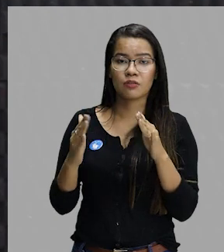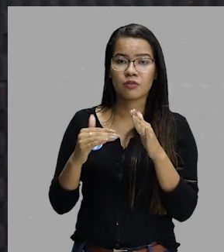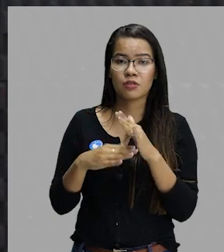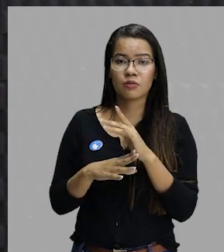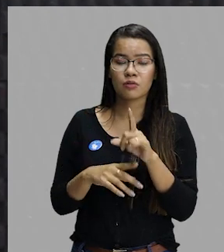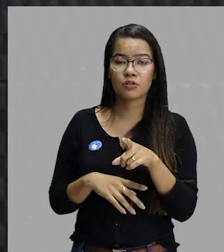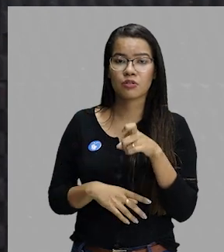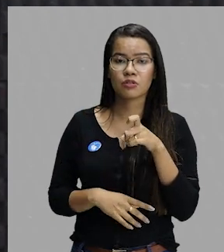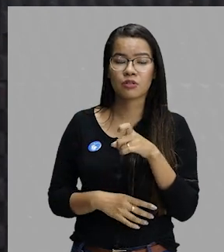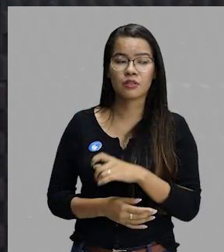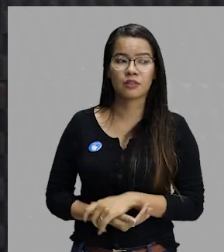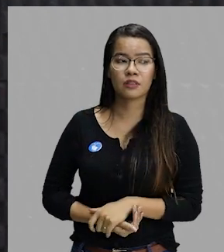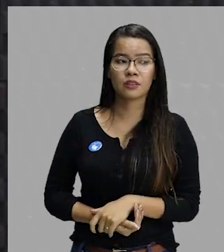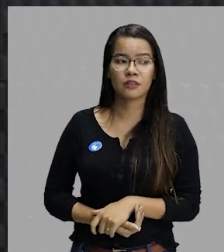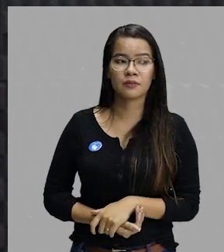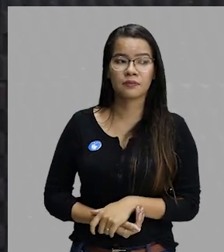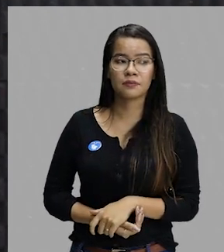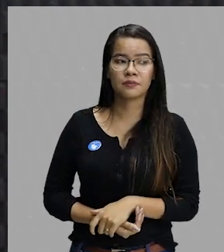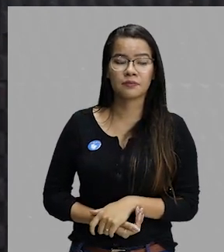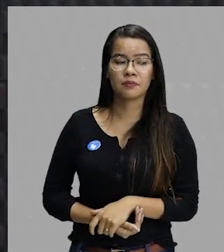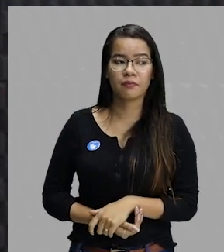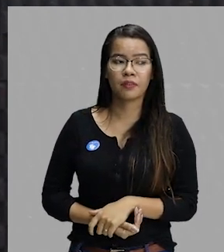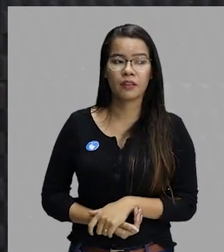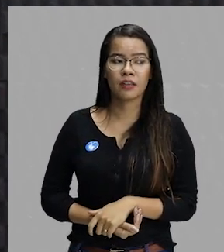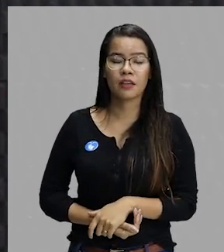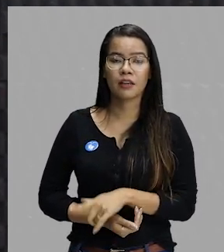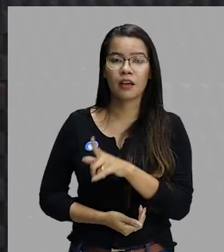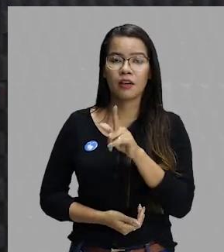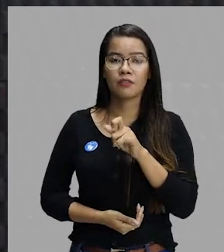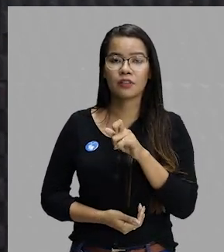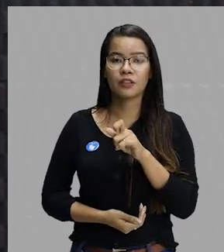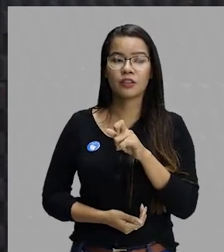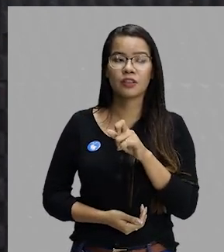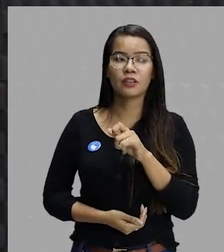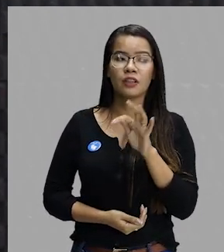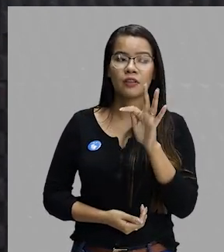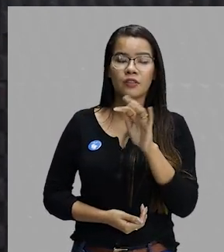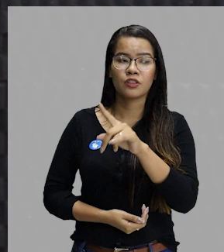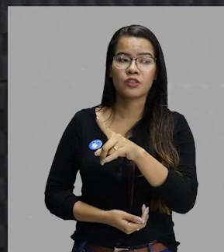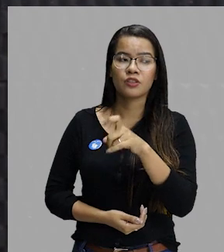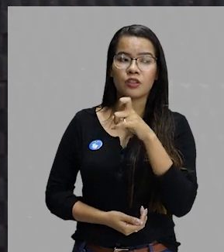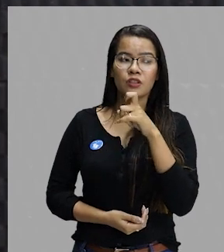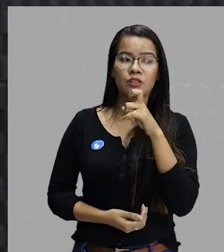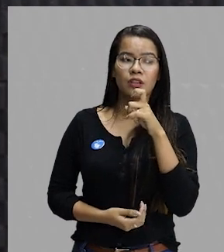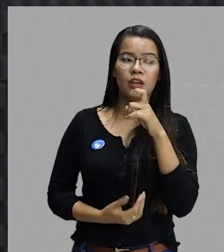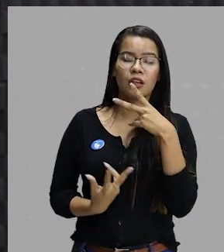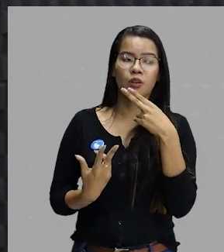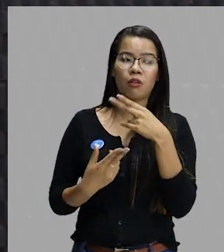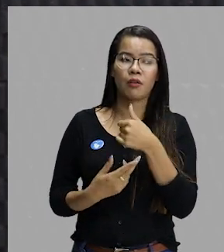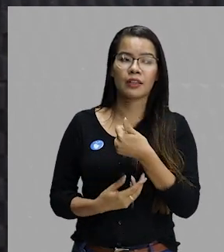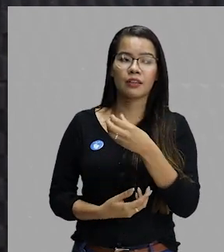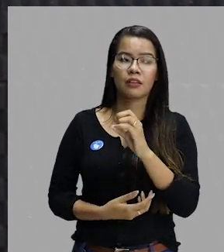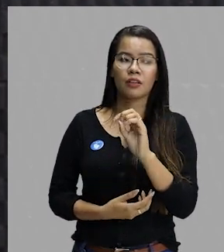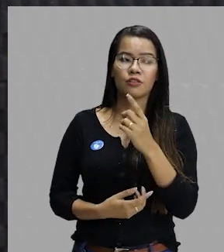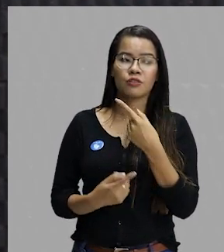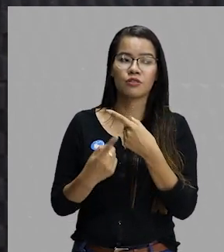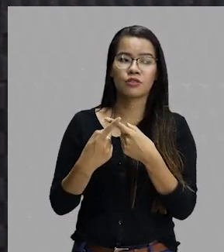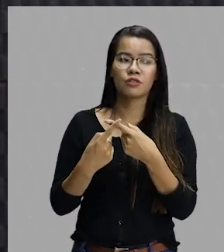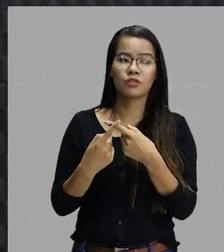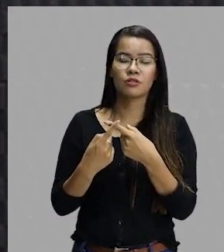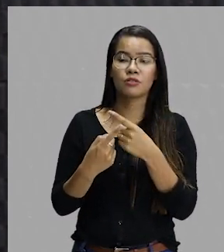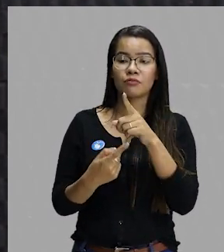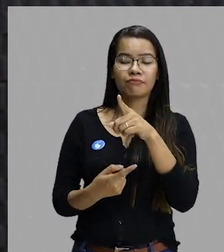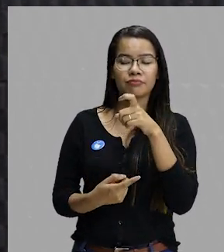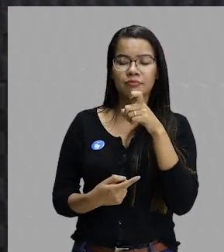x. F de x igual a 10x mais 40. Na função a gente usa essas duas, pode usar essas duas notações.